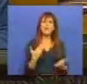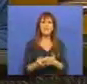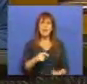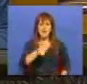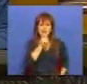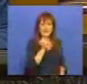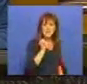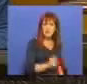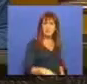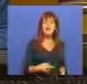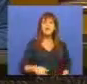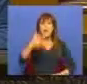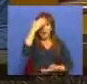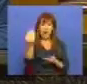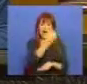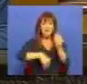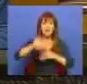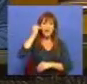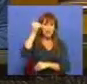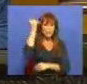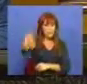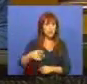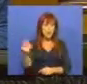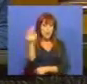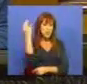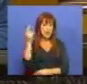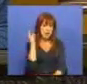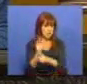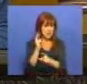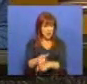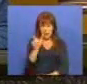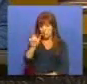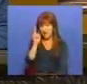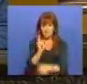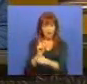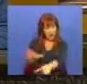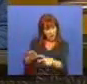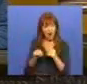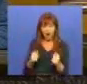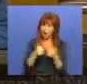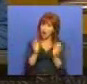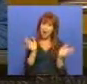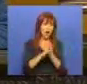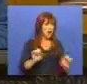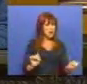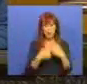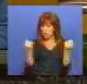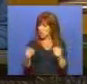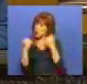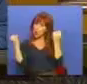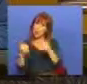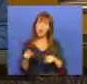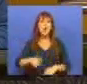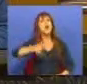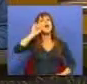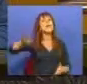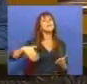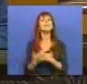decisão. Referendar o futuro da União, mantendo a palavra assumida por todos os partidos, é a